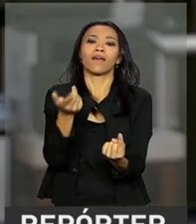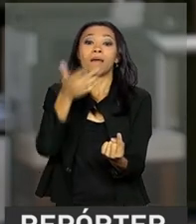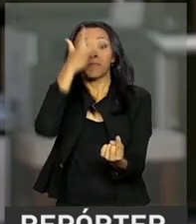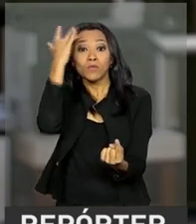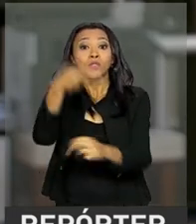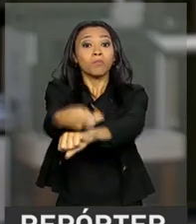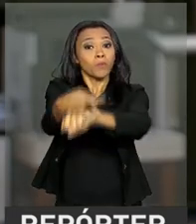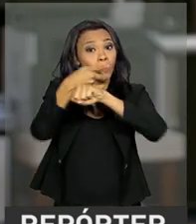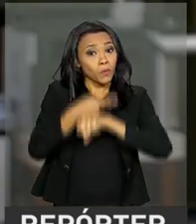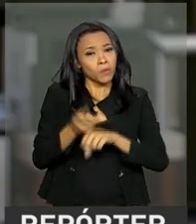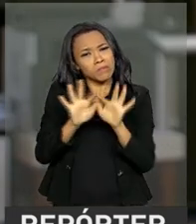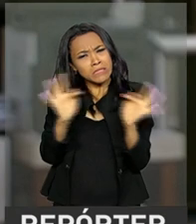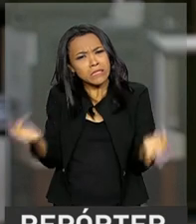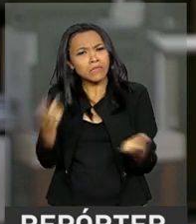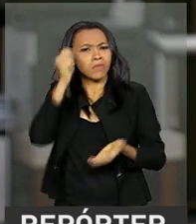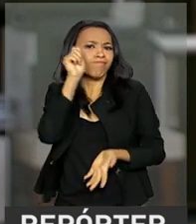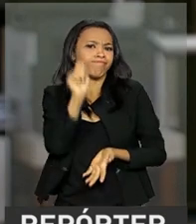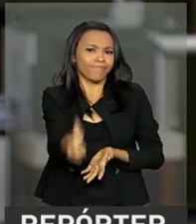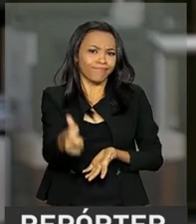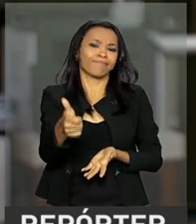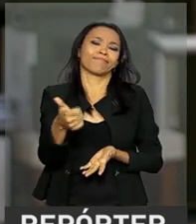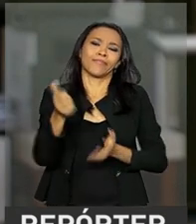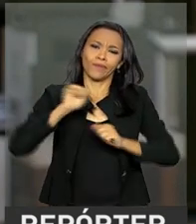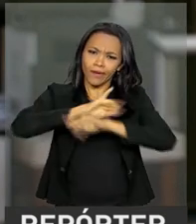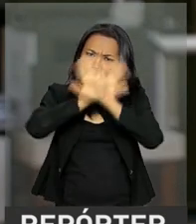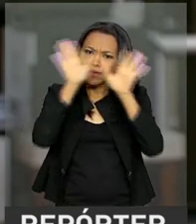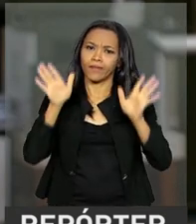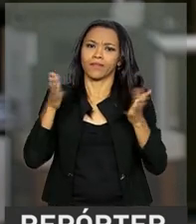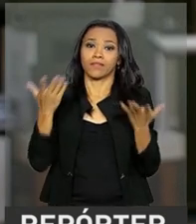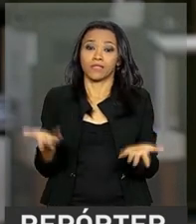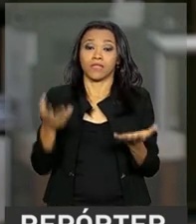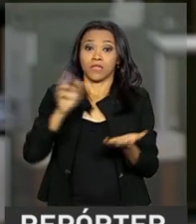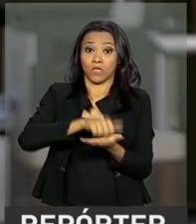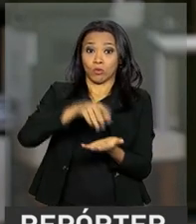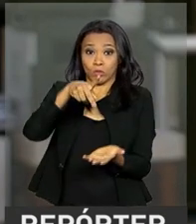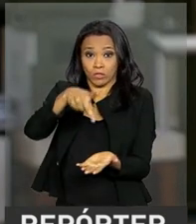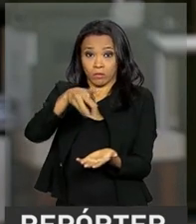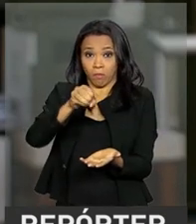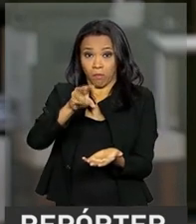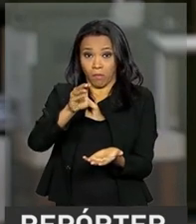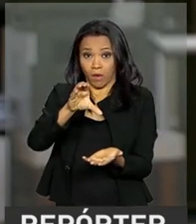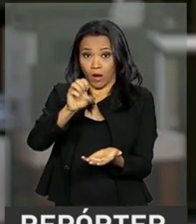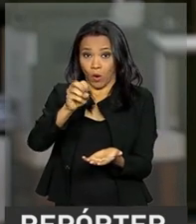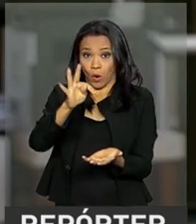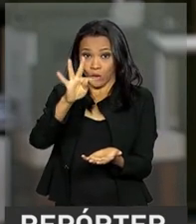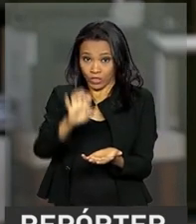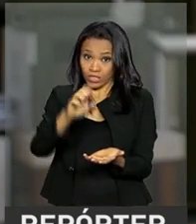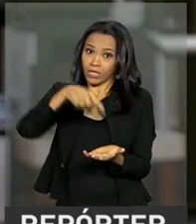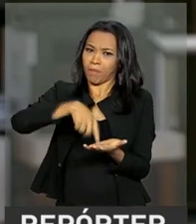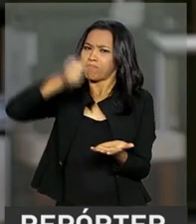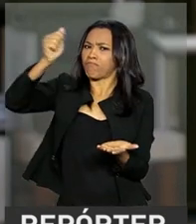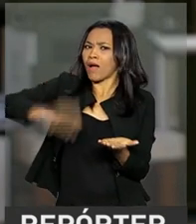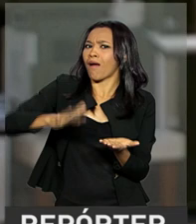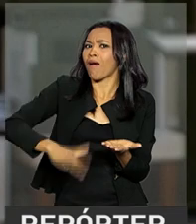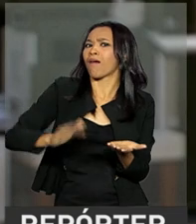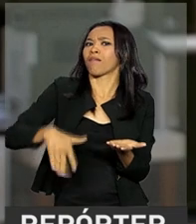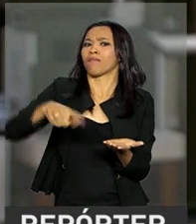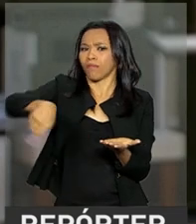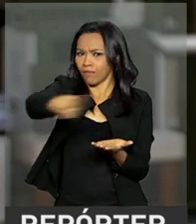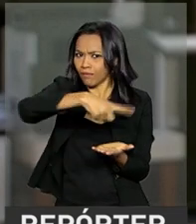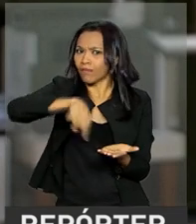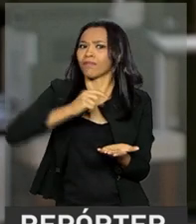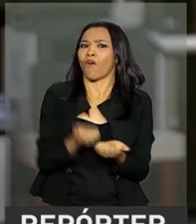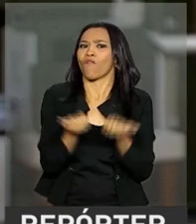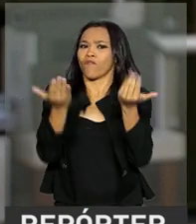buscam serviços simples práticos e prestados com transparência os pacotes serão planejados para estar entre os mais baratos do mercado a